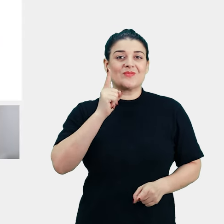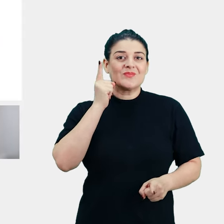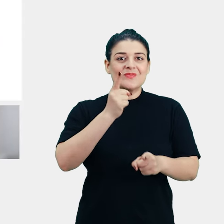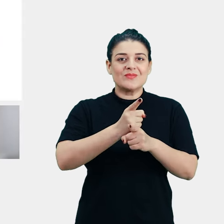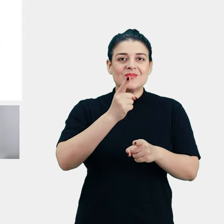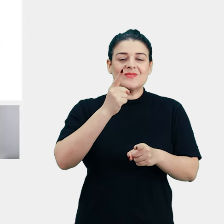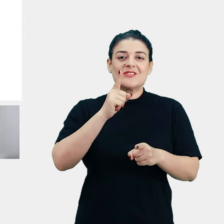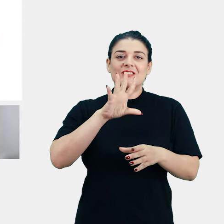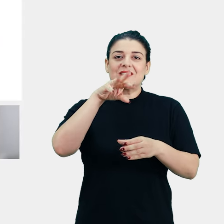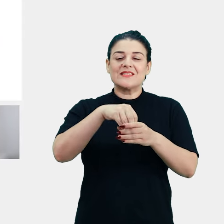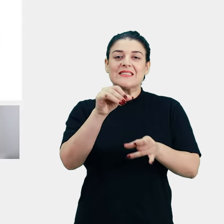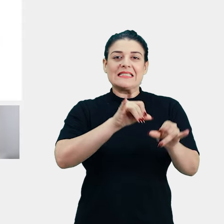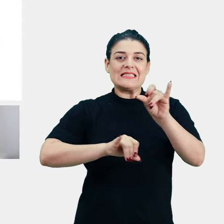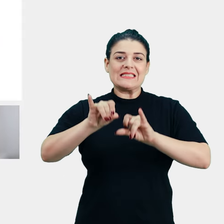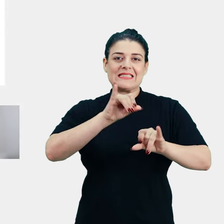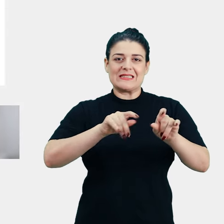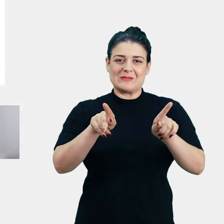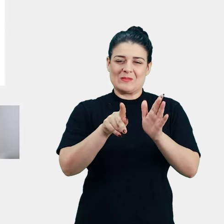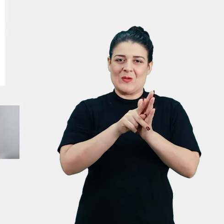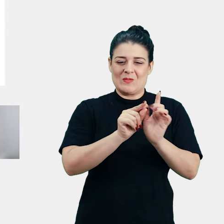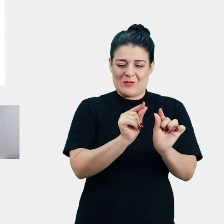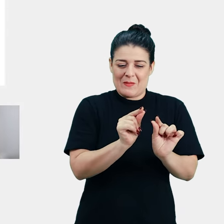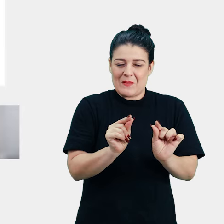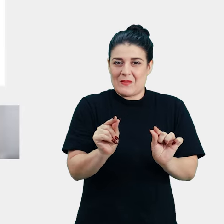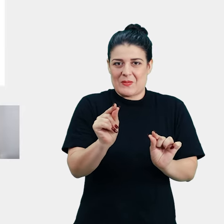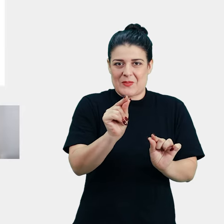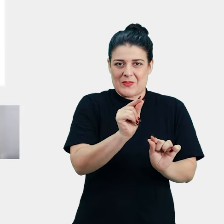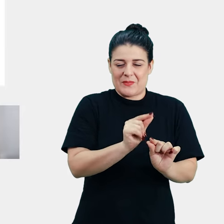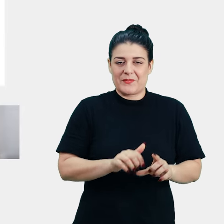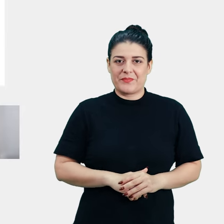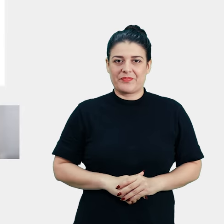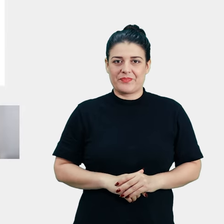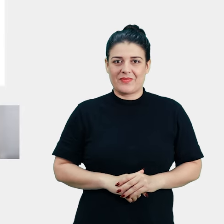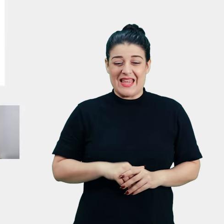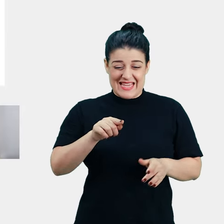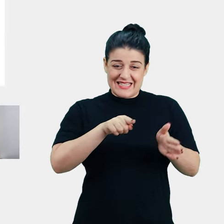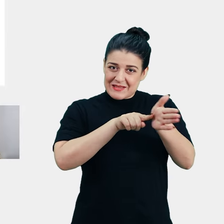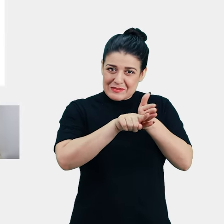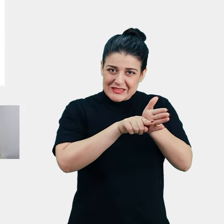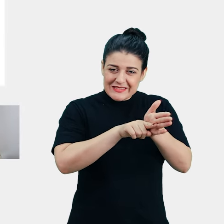a composição química dessas frações. E esse trabalho